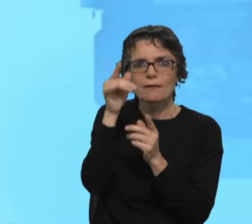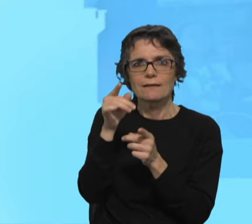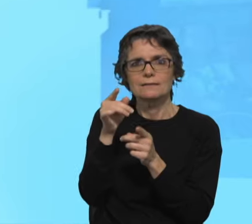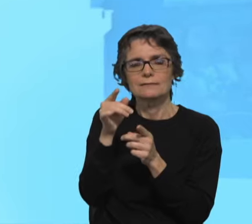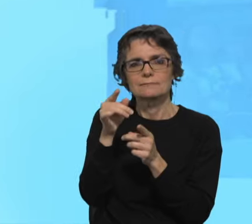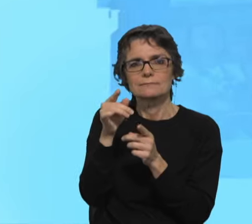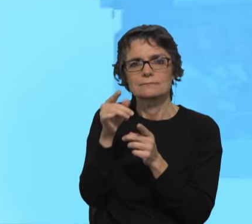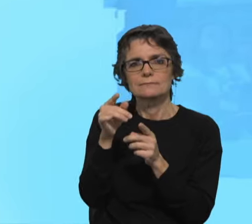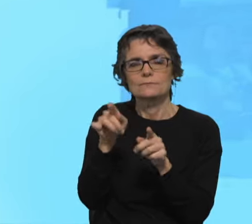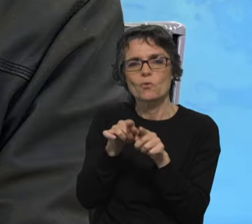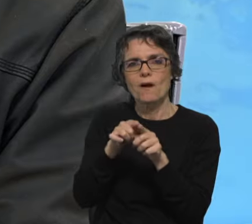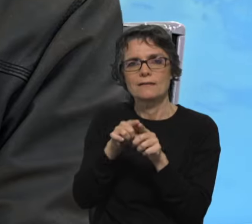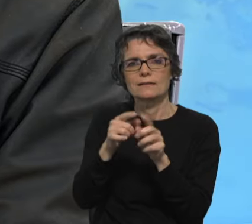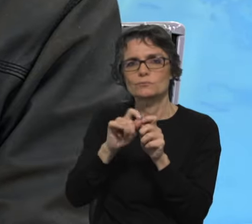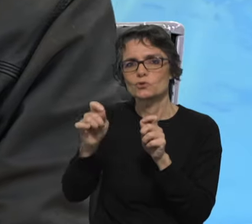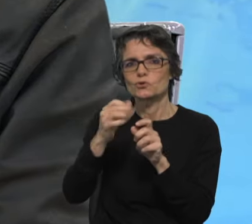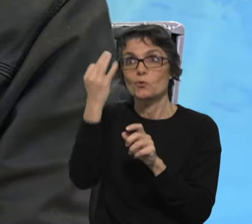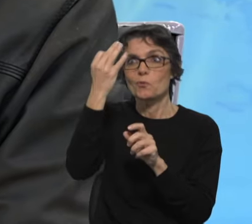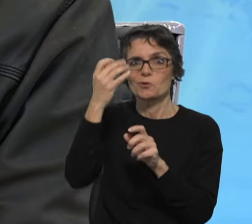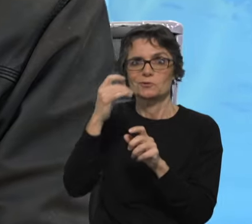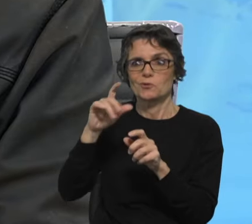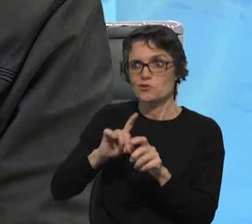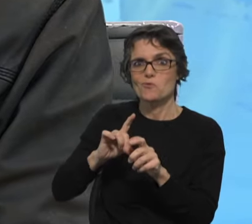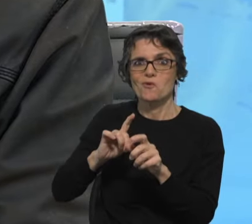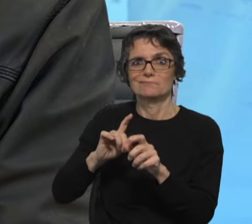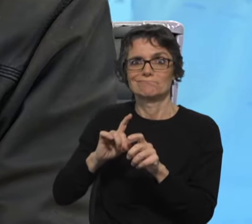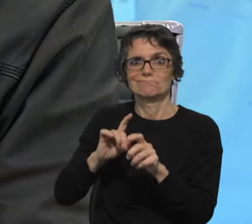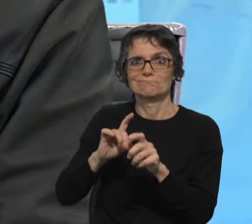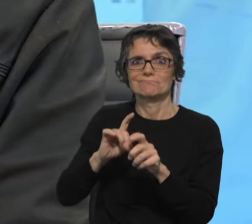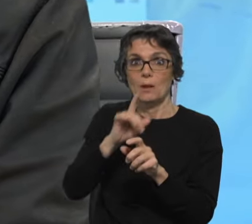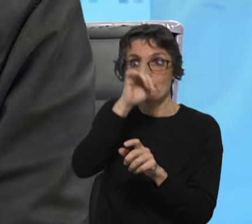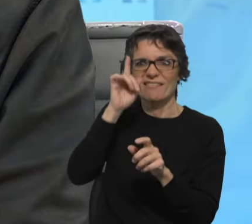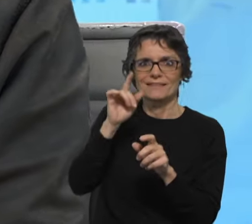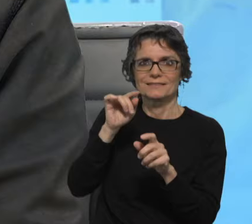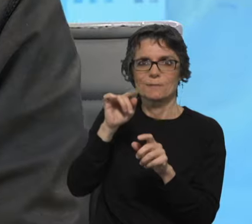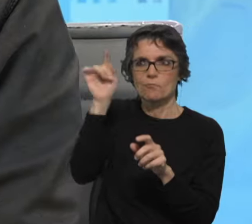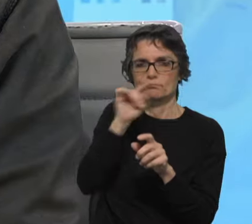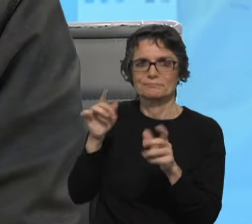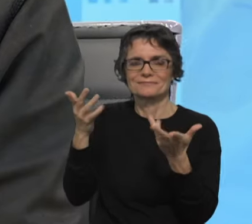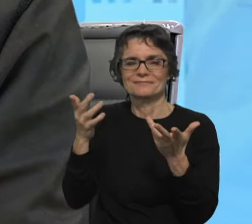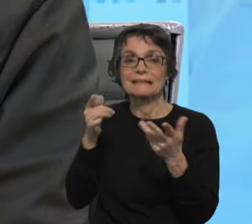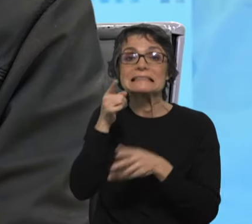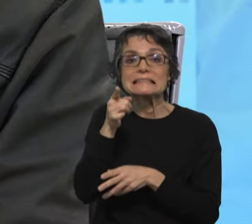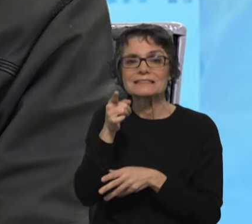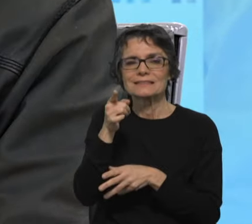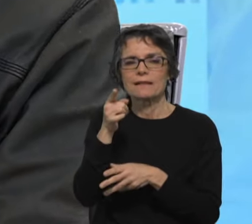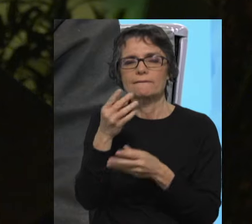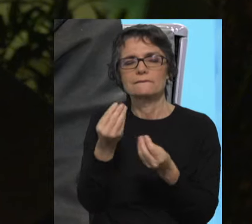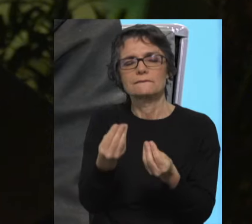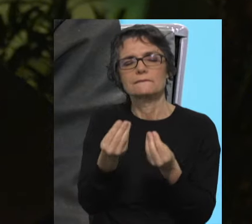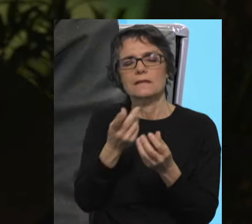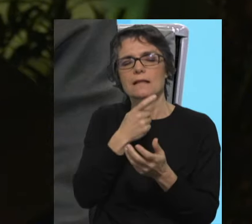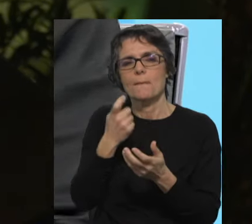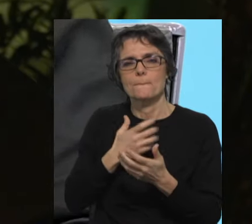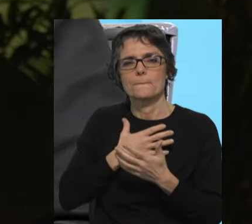distância de de Lisboa do porto à mesma distância de Madrid vai ali e vai encontrar esta paz esta paz